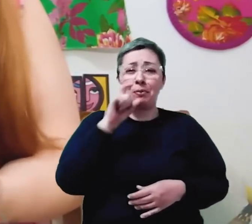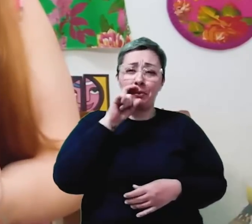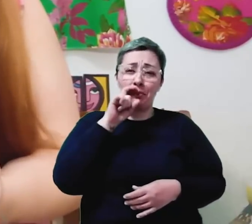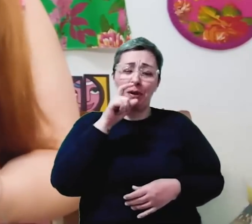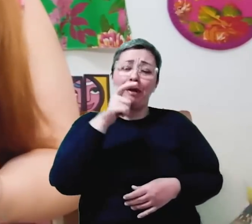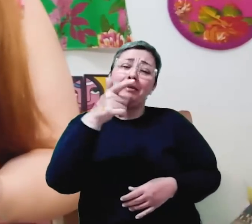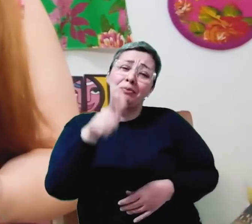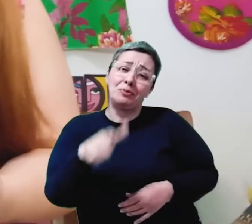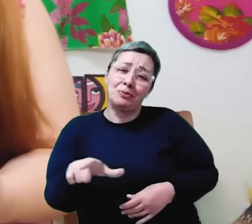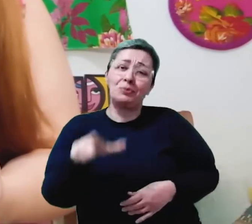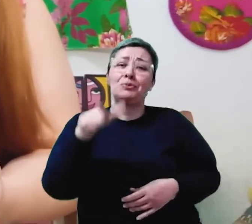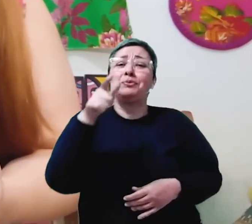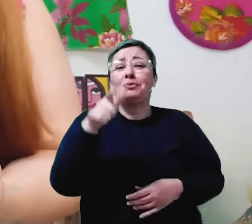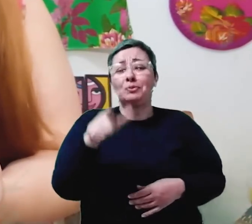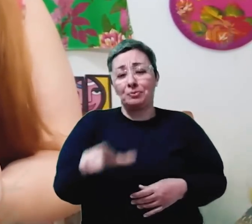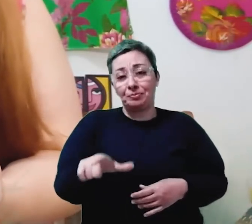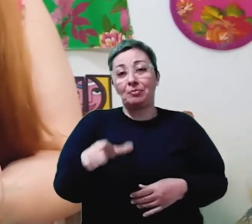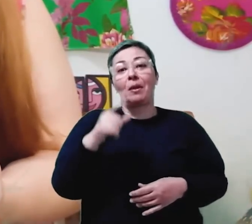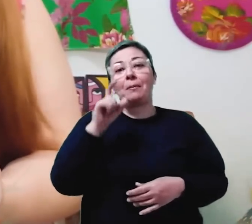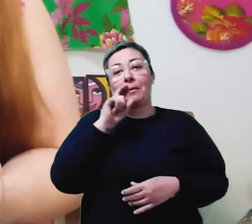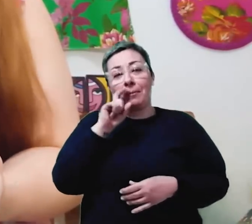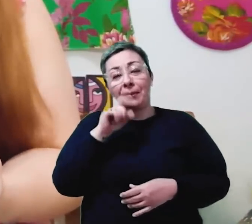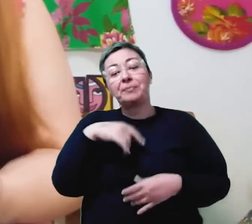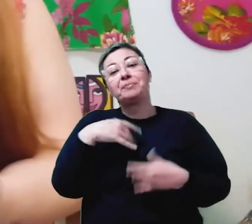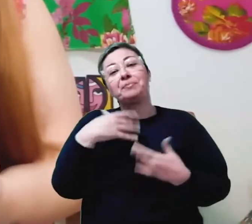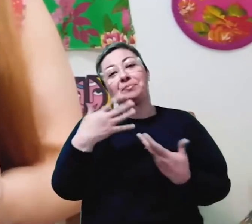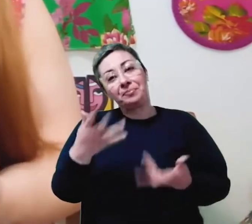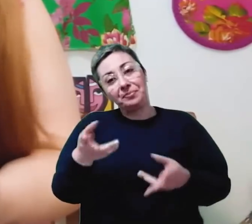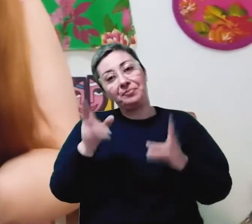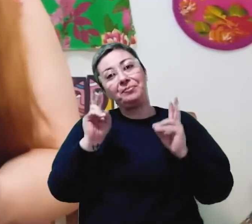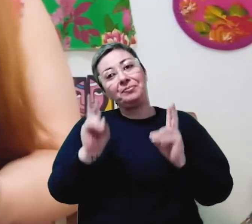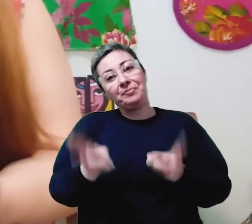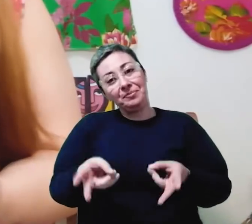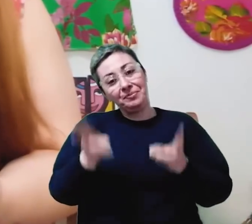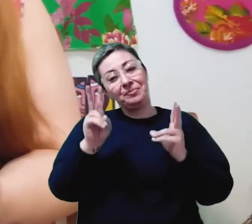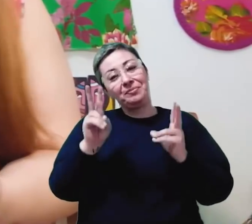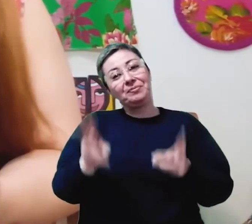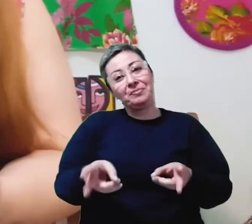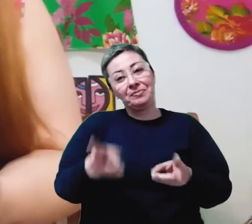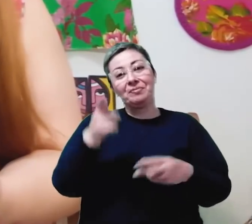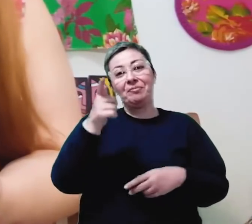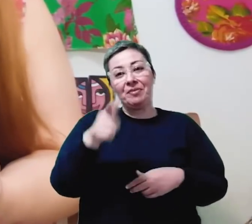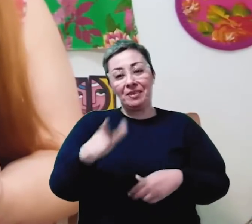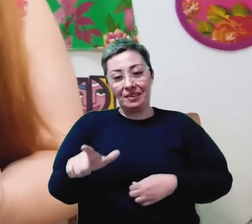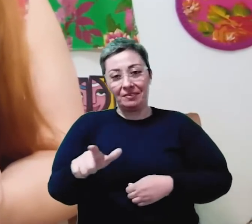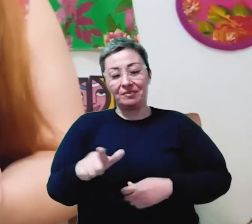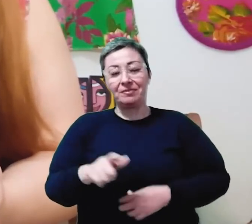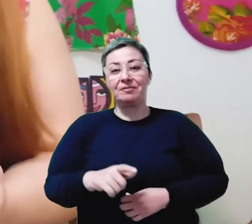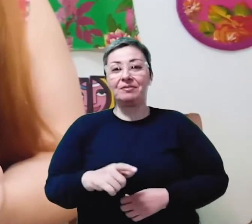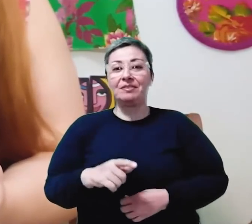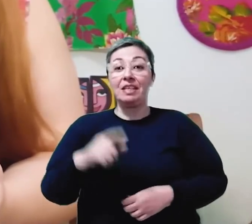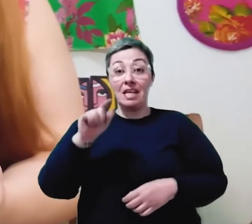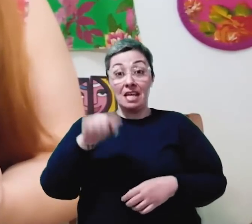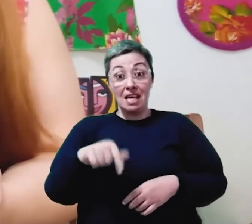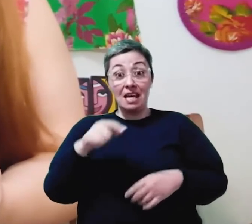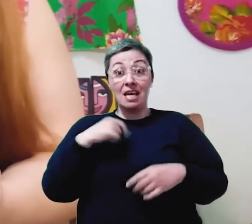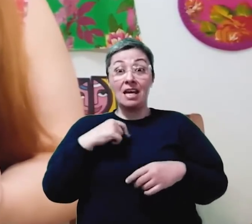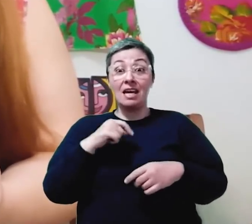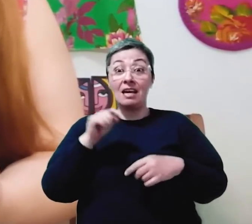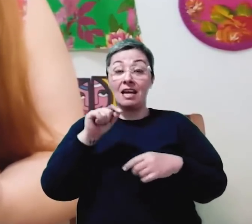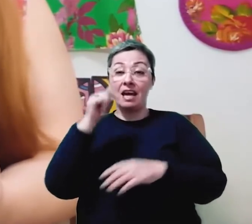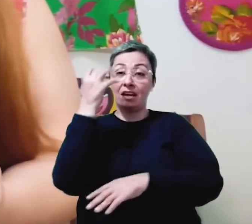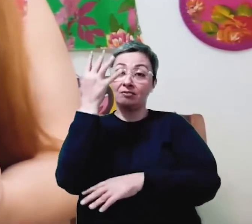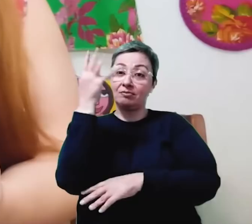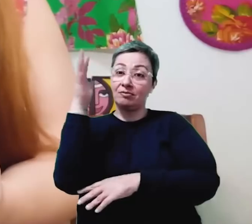papai, conta de novo. E o meu pai então sempre repetia a história. É a história